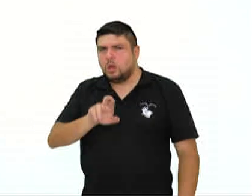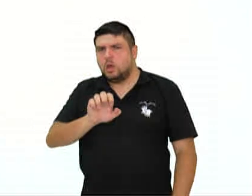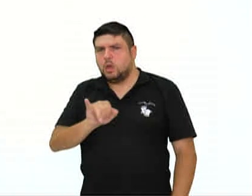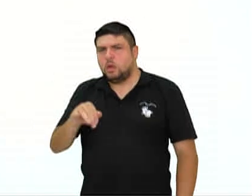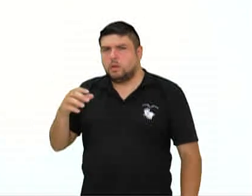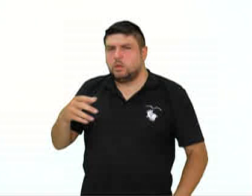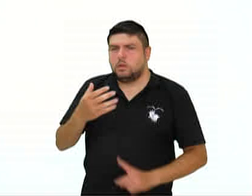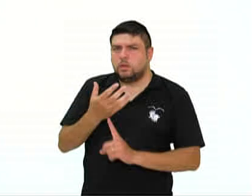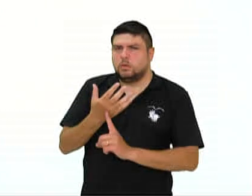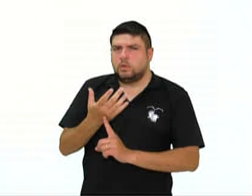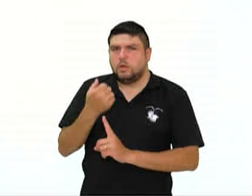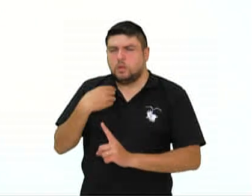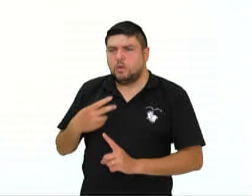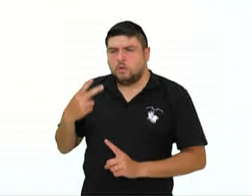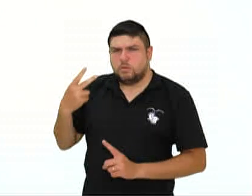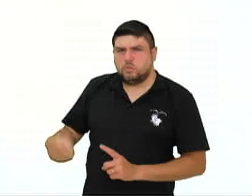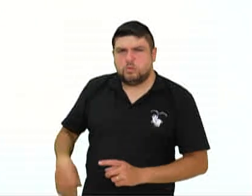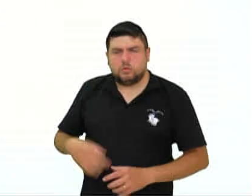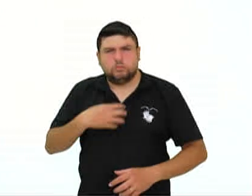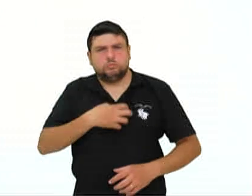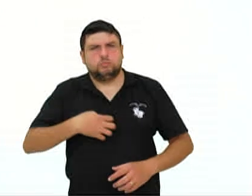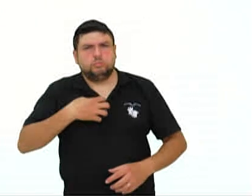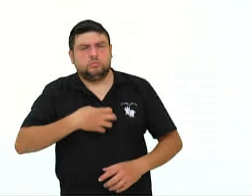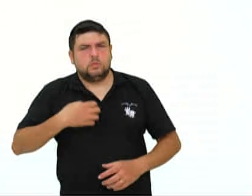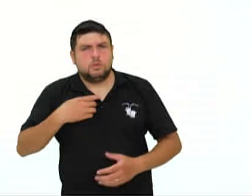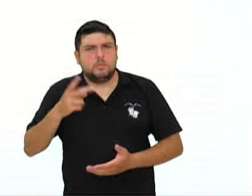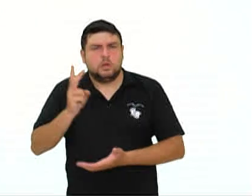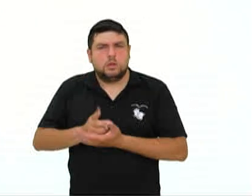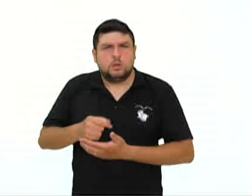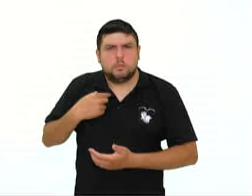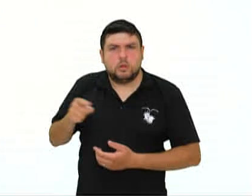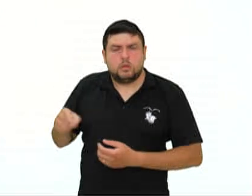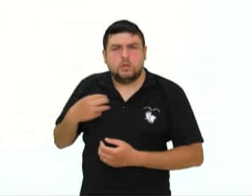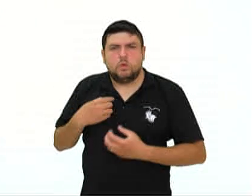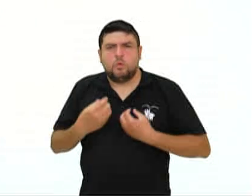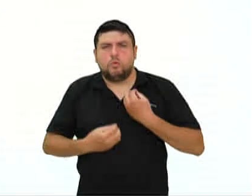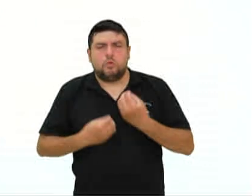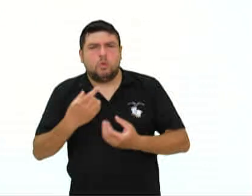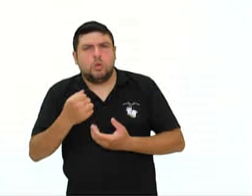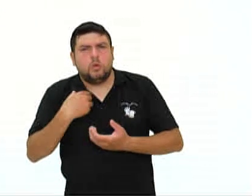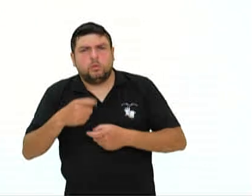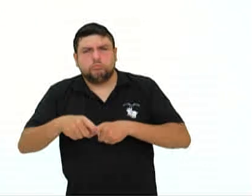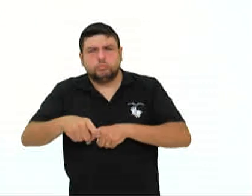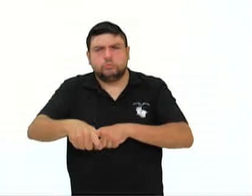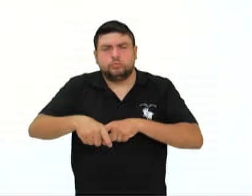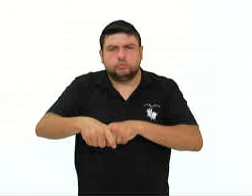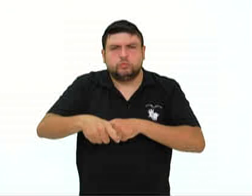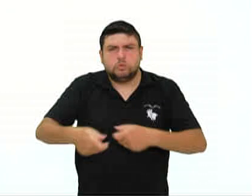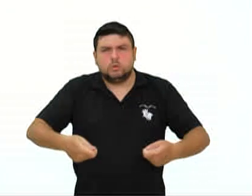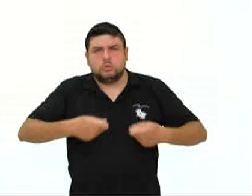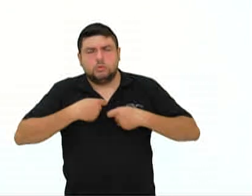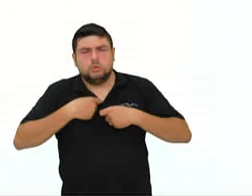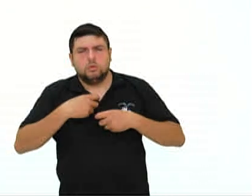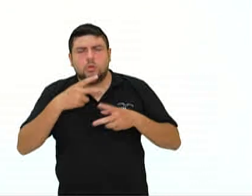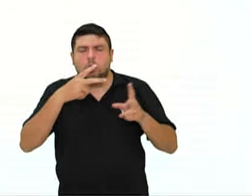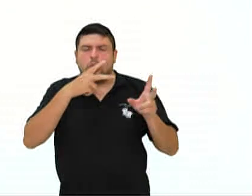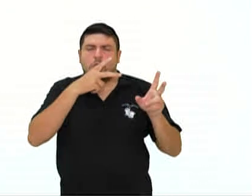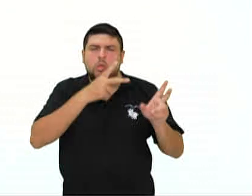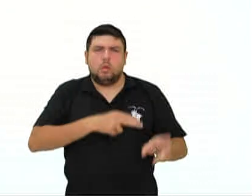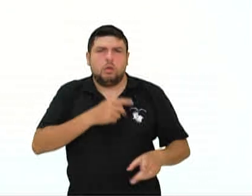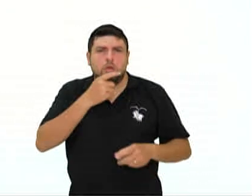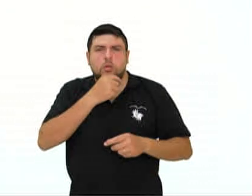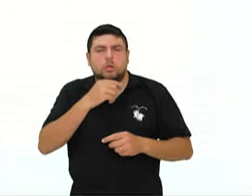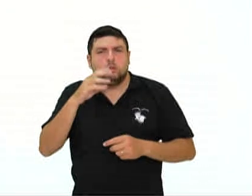miserável dos agonizantes, o rei a vela de sebo e da vela feudal que nos fez adormecer em criança, pensando